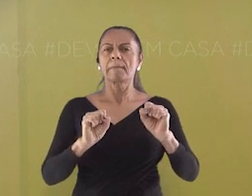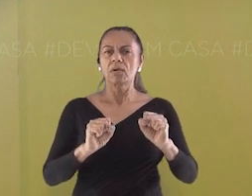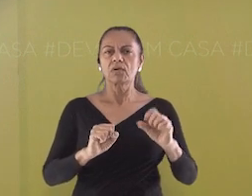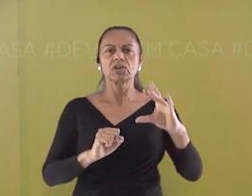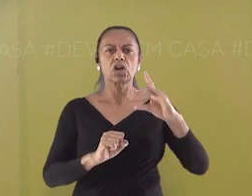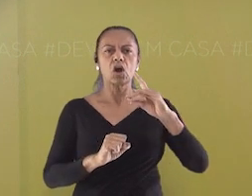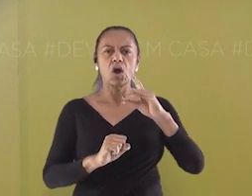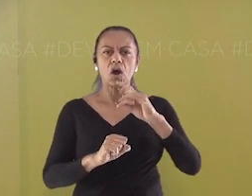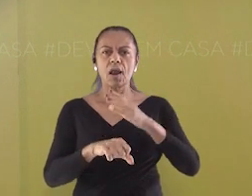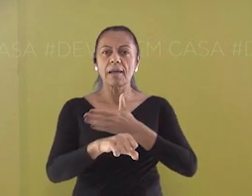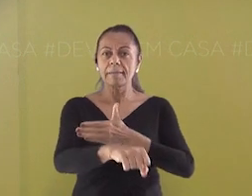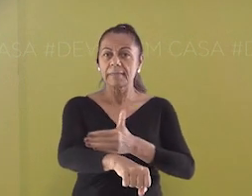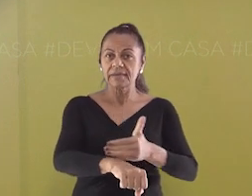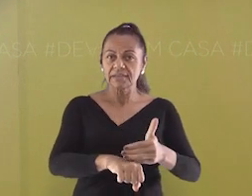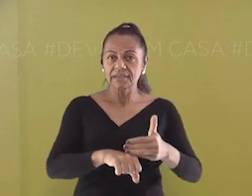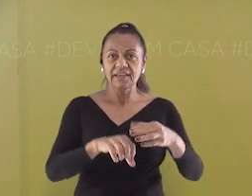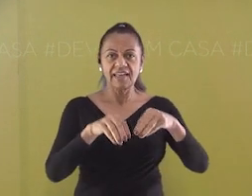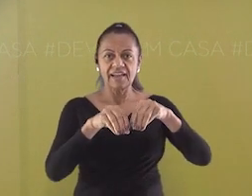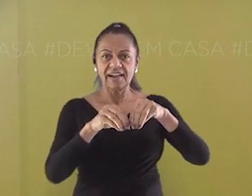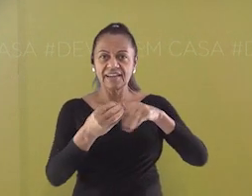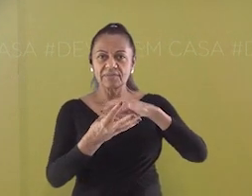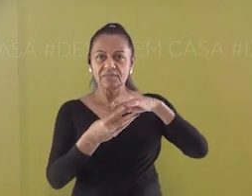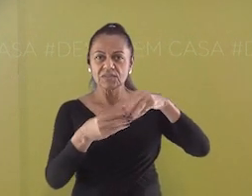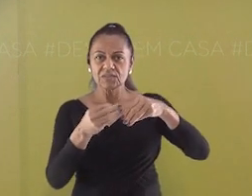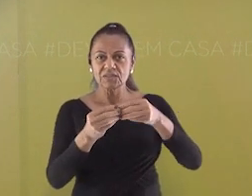usar uma mistura de cola branca e areia.